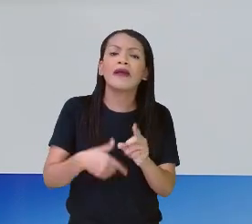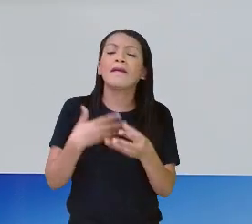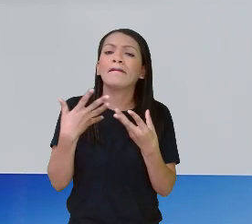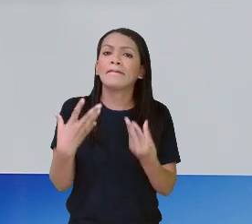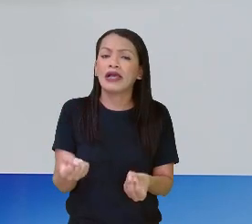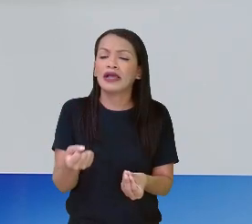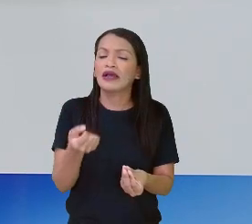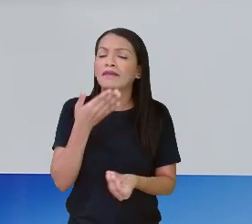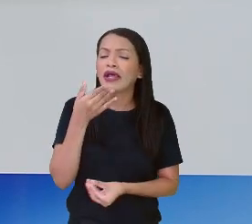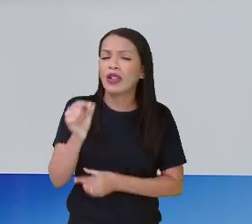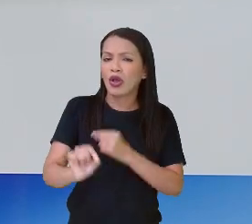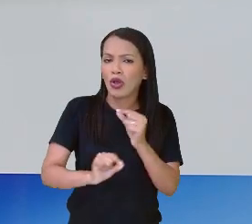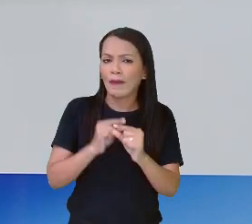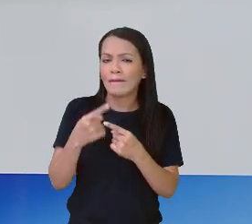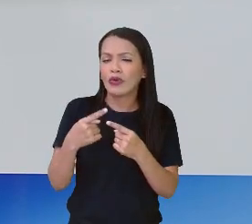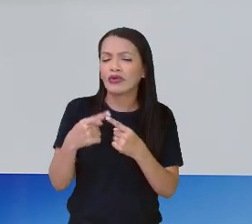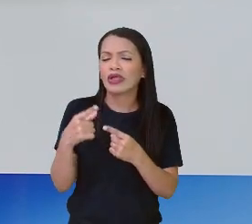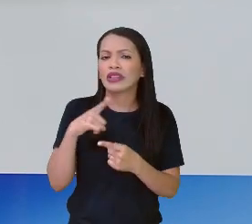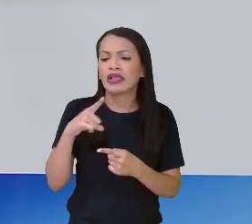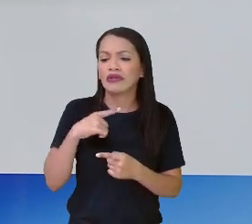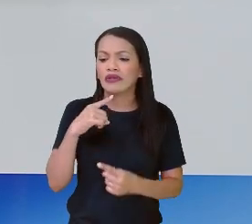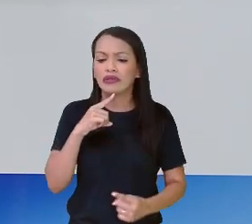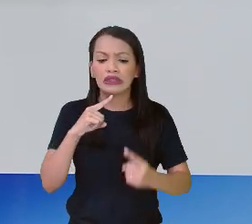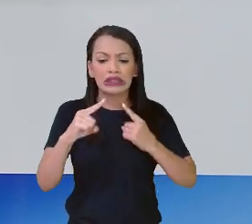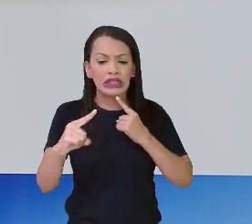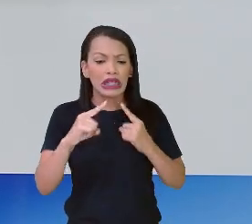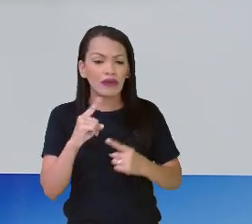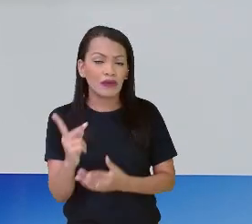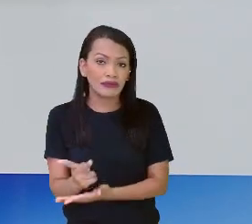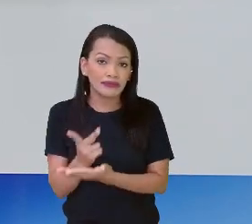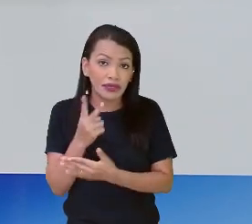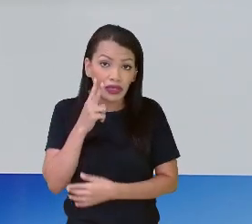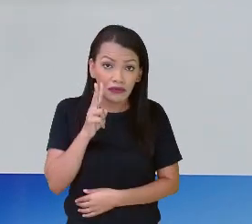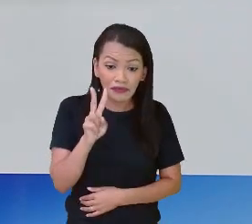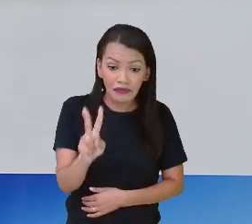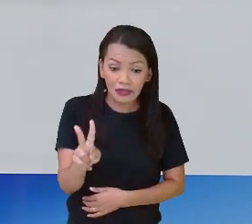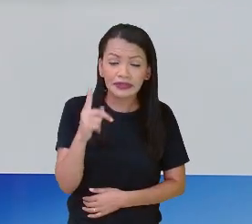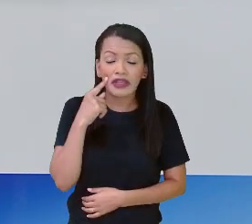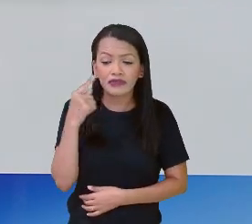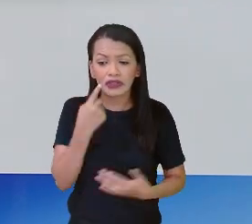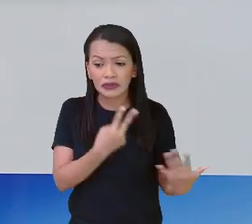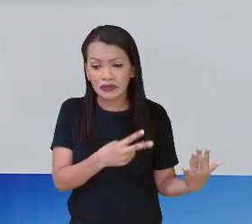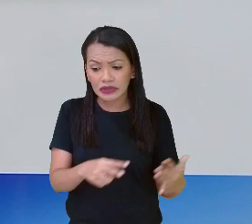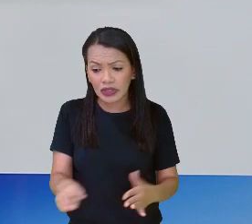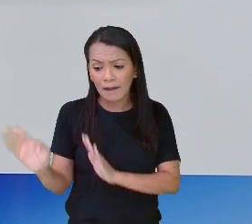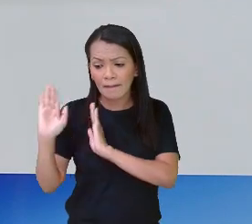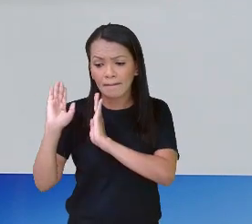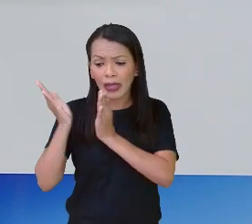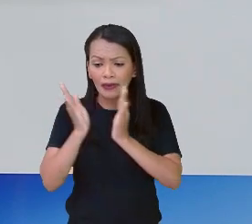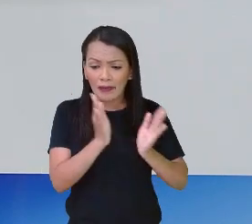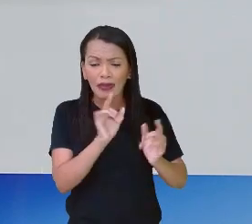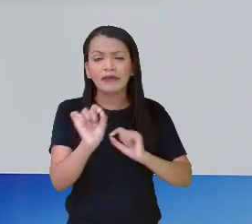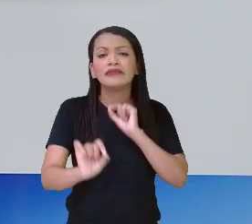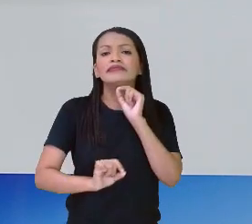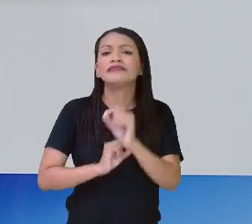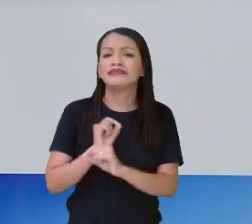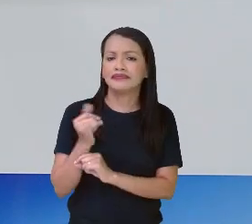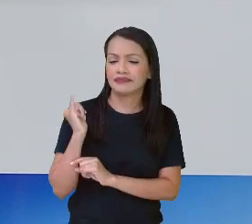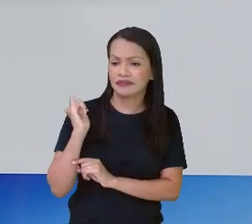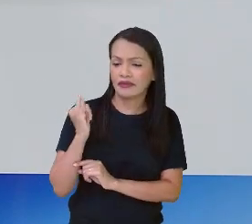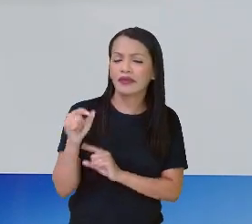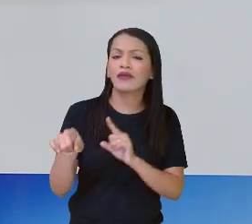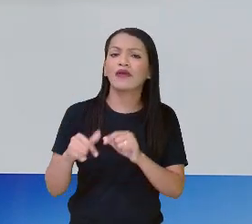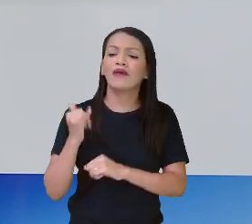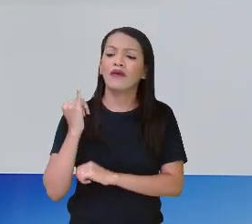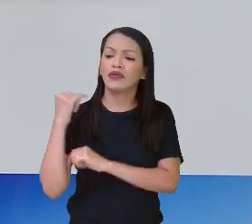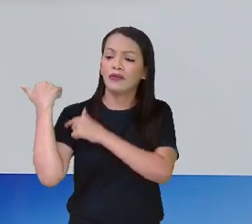diálogos acontecerão, existirão. Concorda comigo? Então, vocês viram ao longo das semanas que nós trabalhamos os contos, trouxemos aqui conto